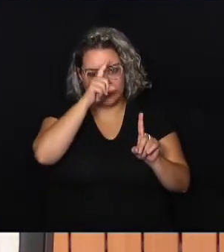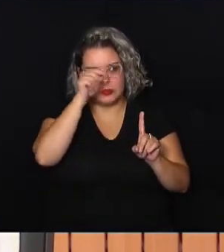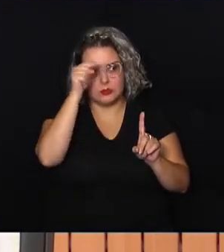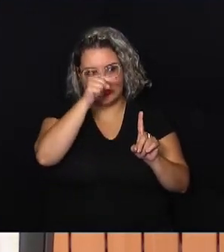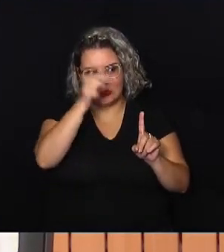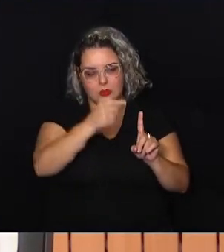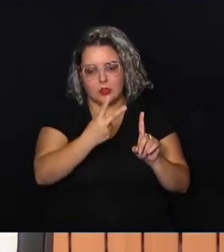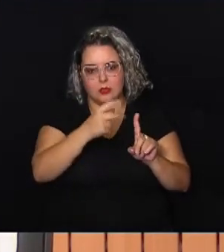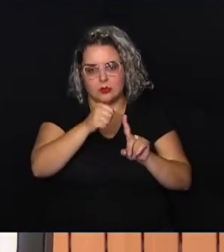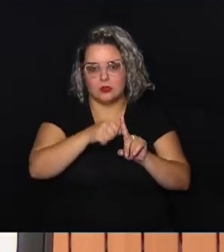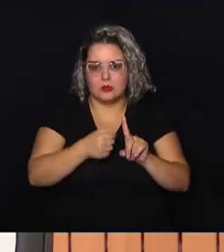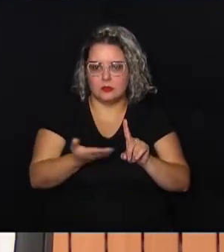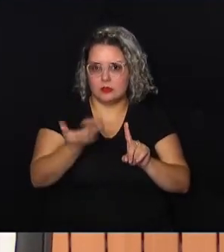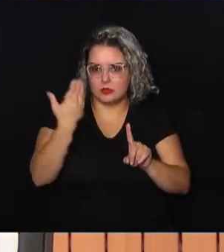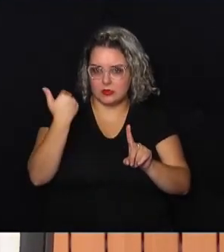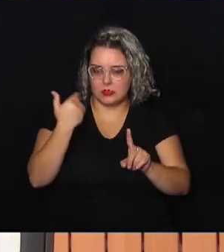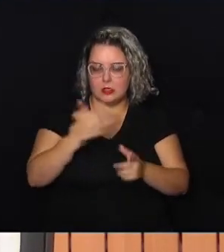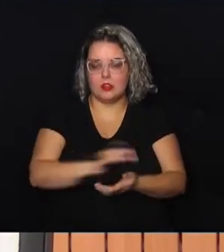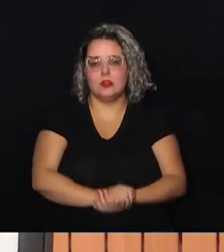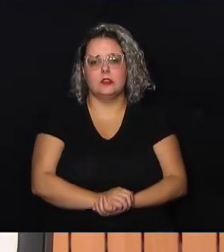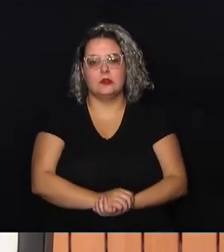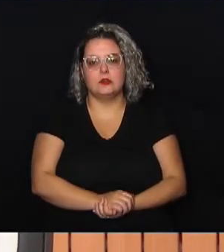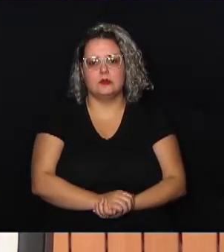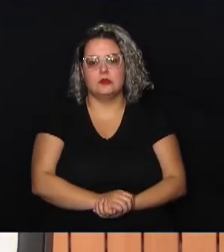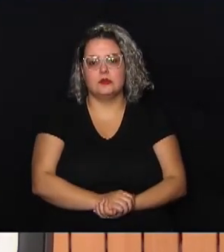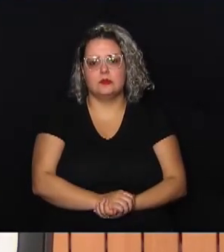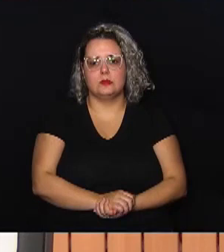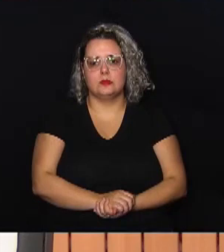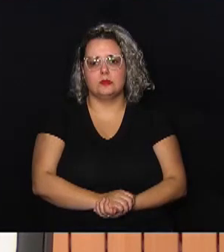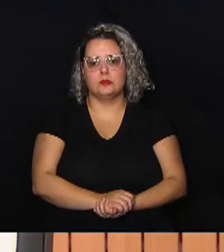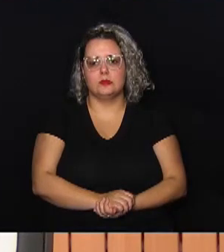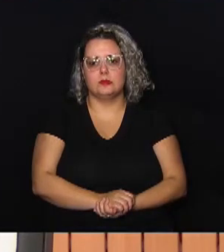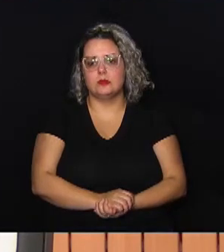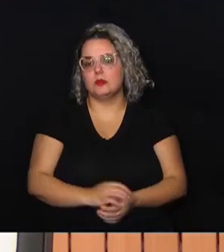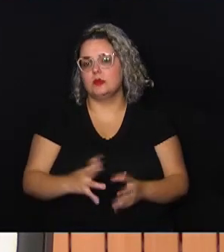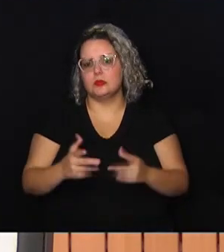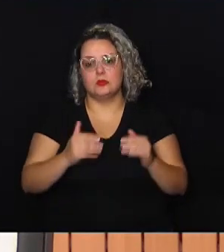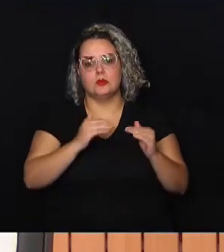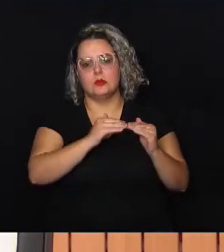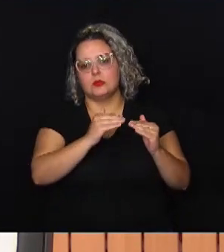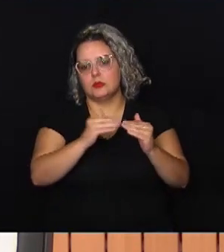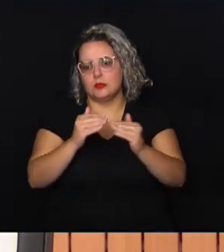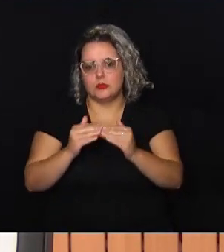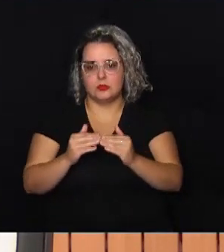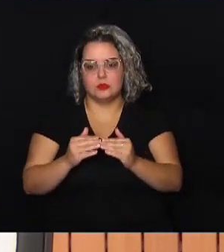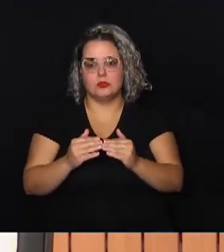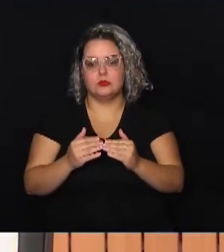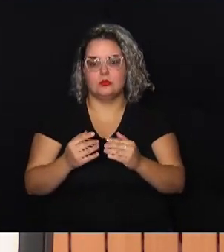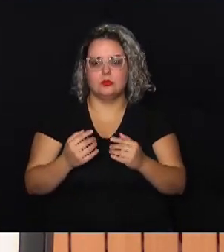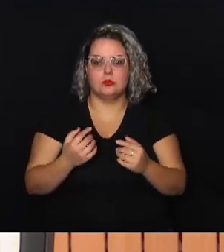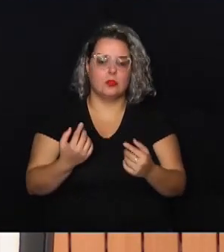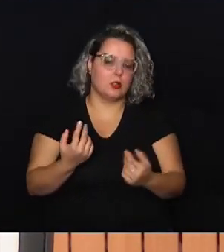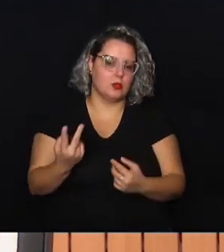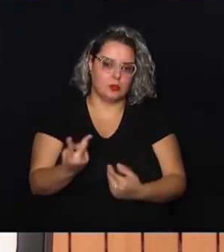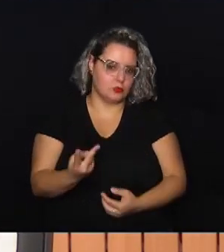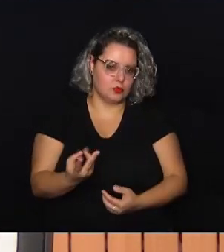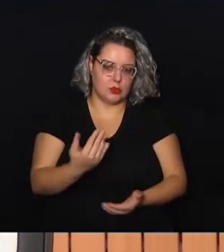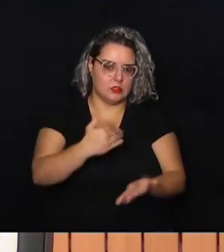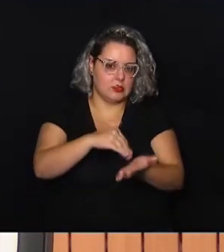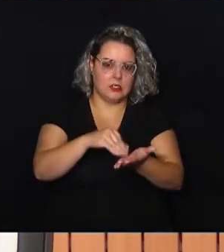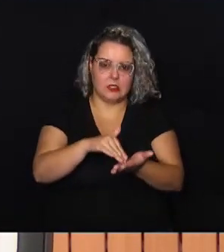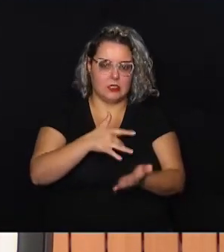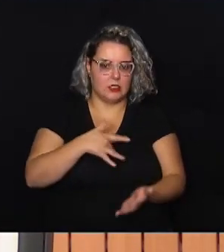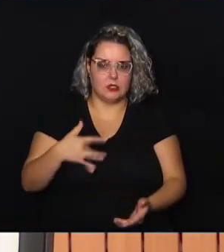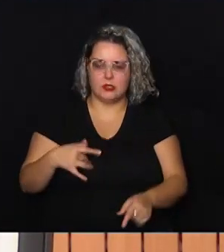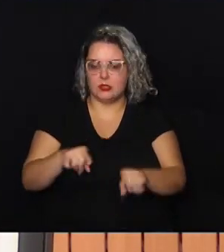meses, e elas foi tudo em concordância com os 2 lados. Nós estendemos esse convênio